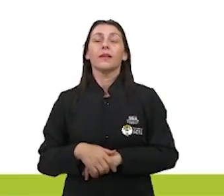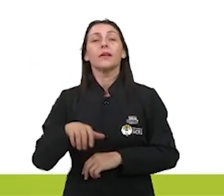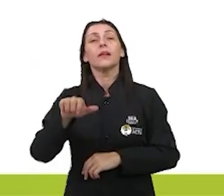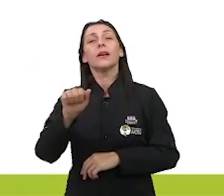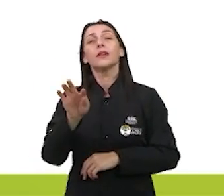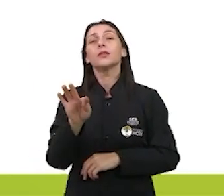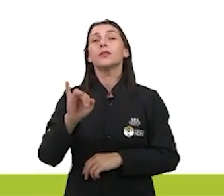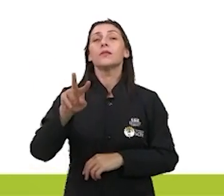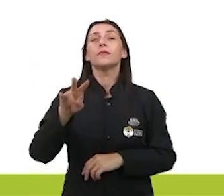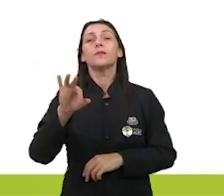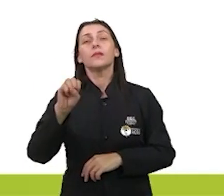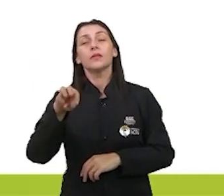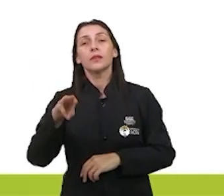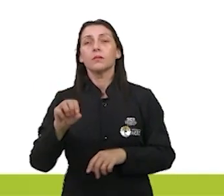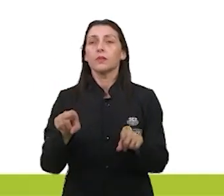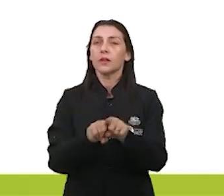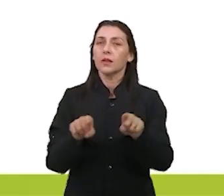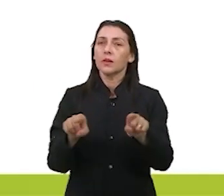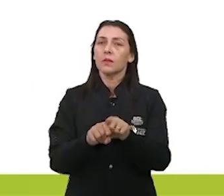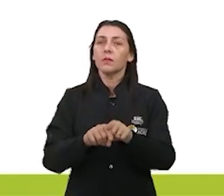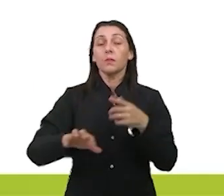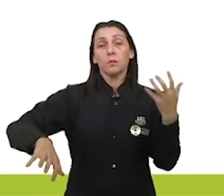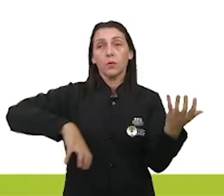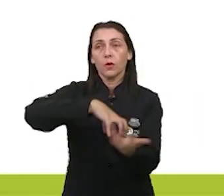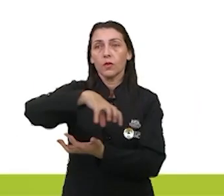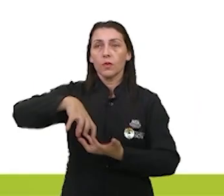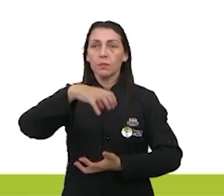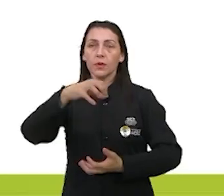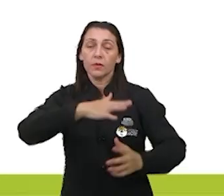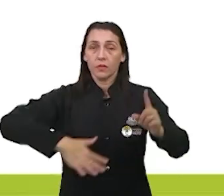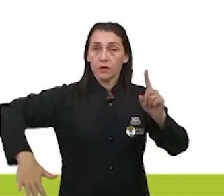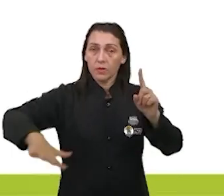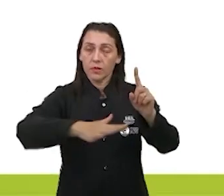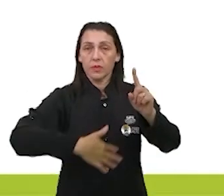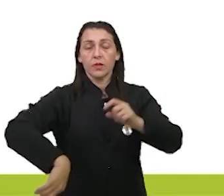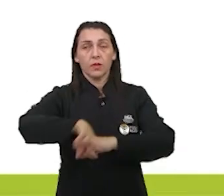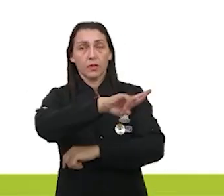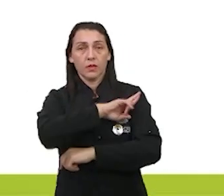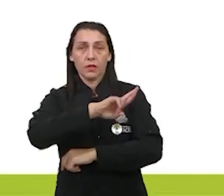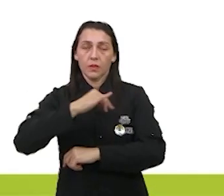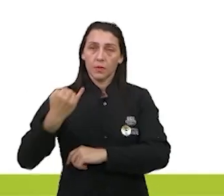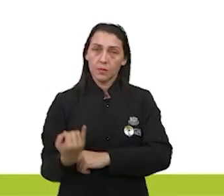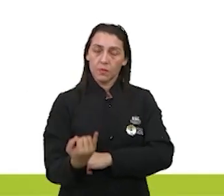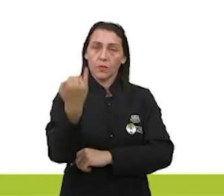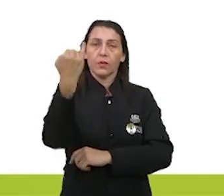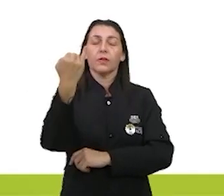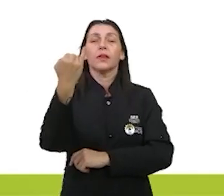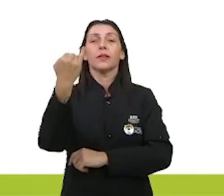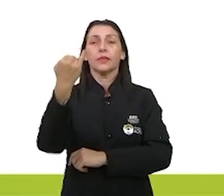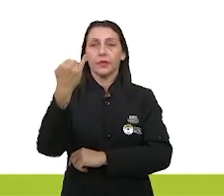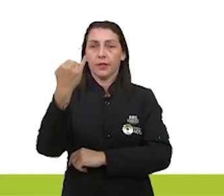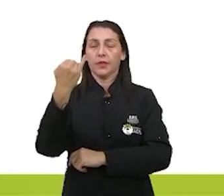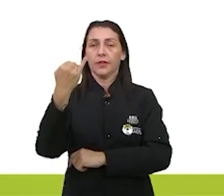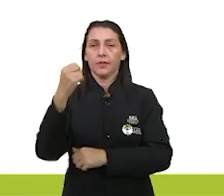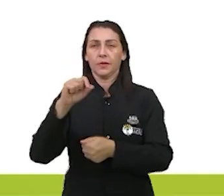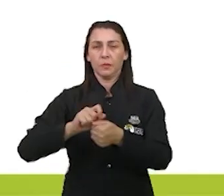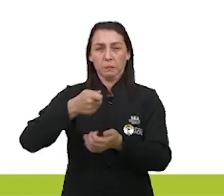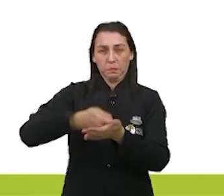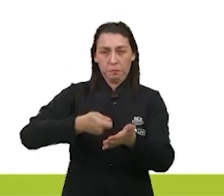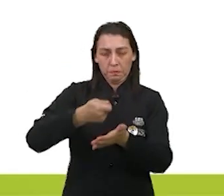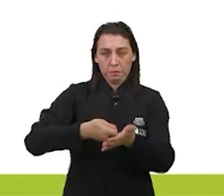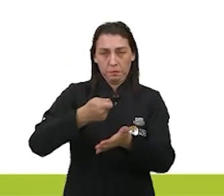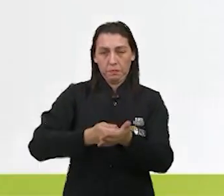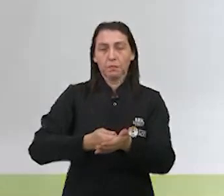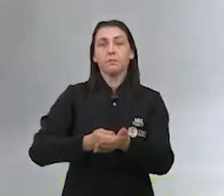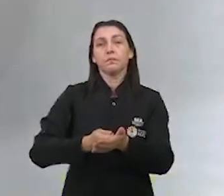Ativismo e mobilização. Então, movimentos sociais e ativistas desempenham um papel crucial no pressionamento, fazendo pressão nas